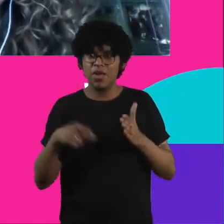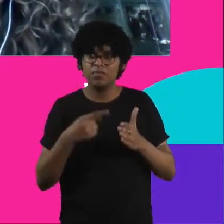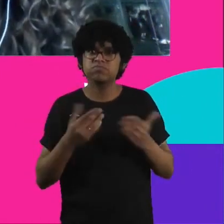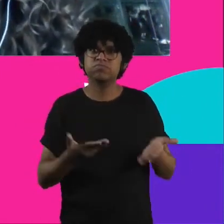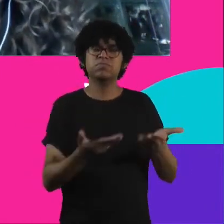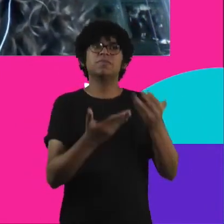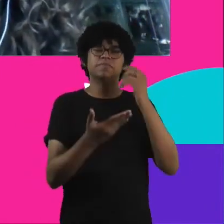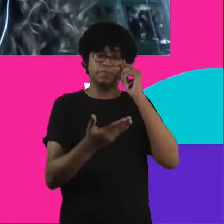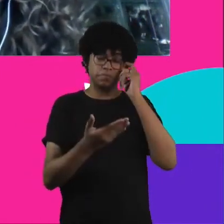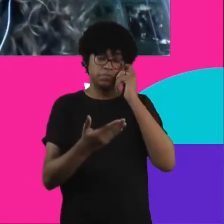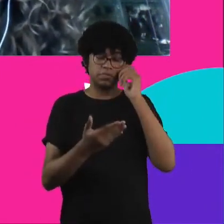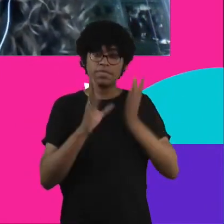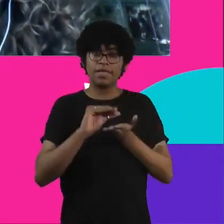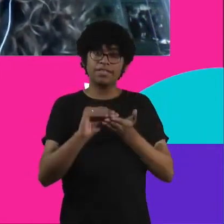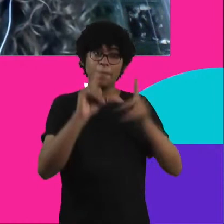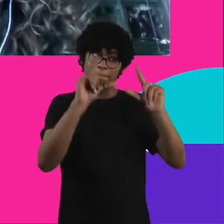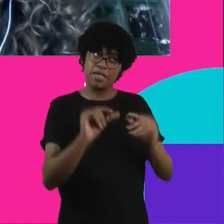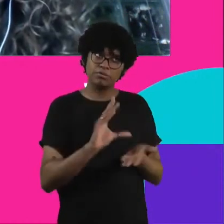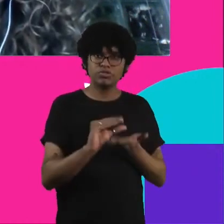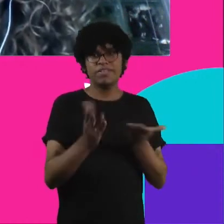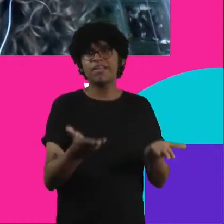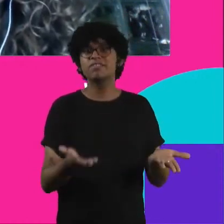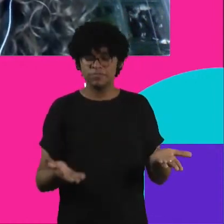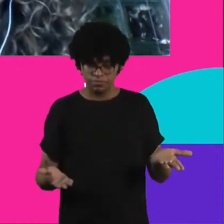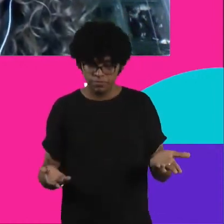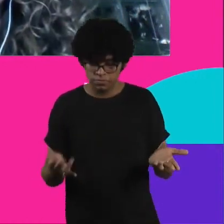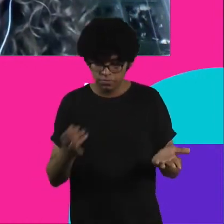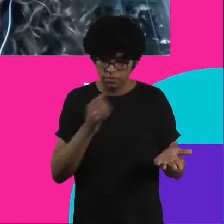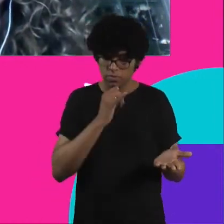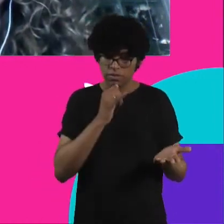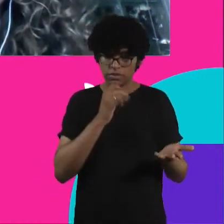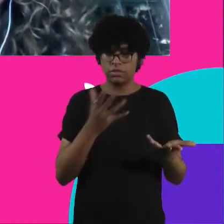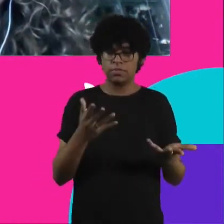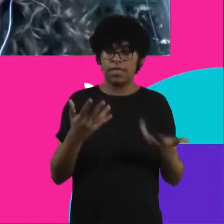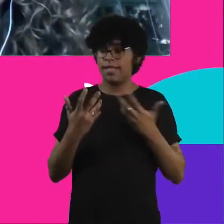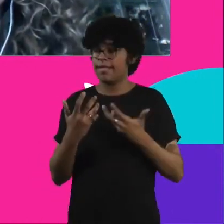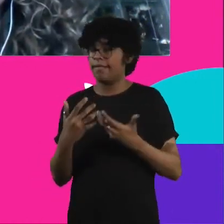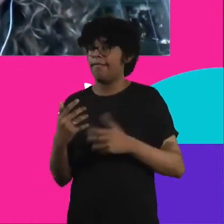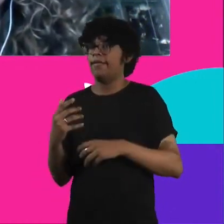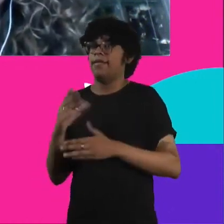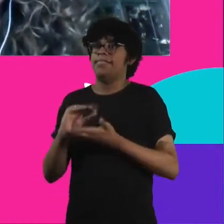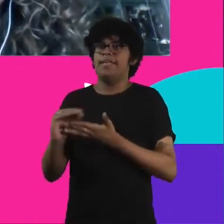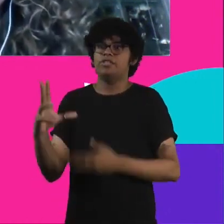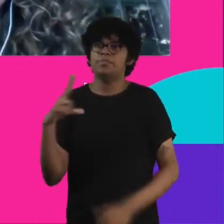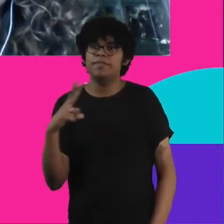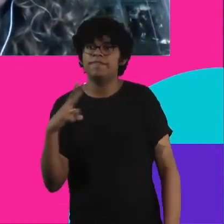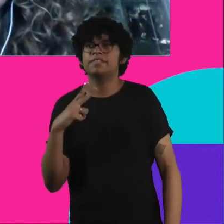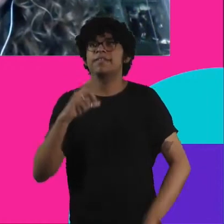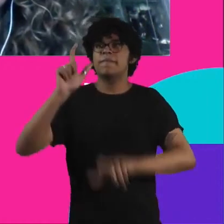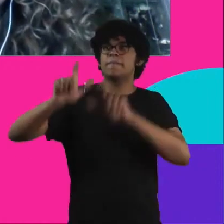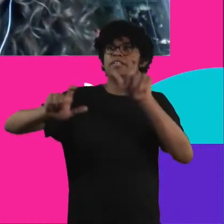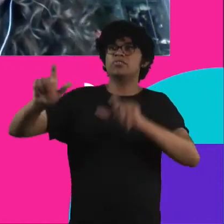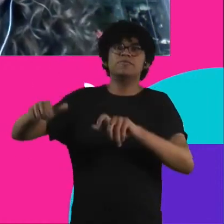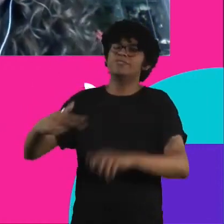por exemplo, tá? Ou então, eu preciso lidar com dados de privacidade, de tantos indivíduos, eu não posso